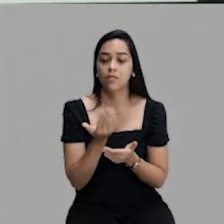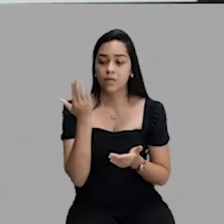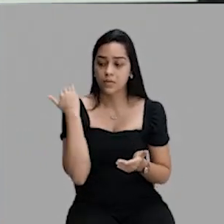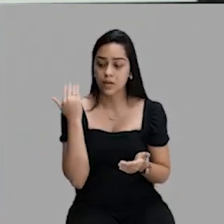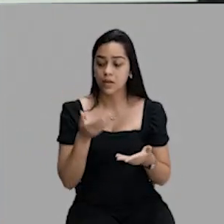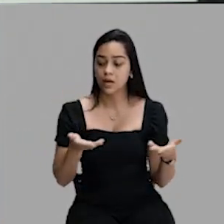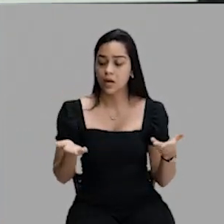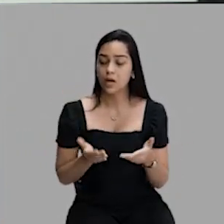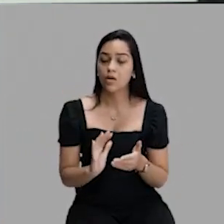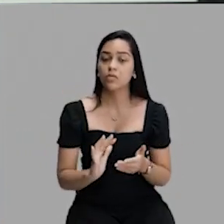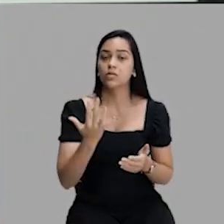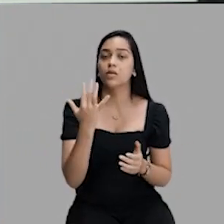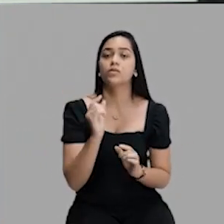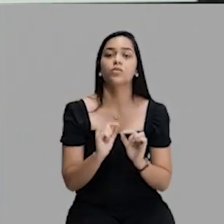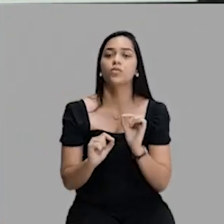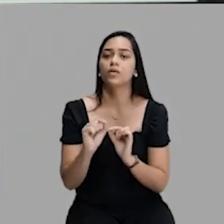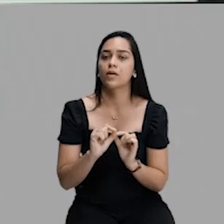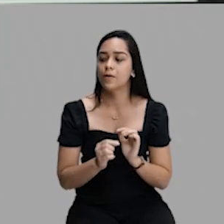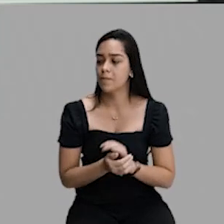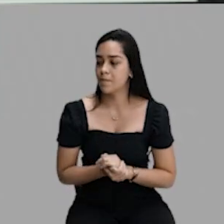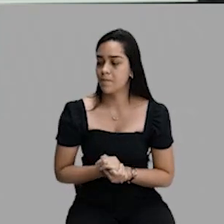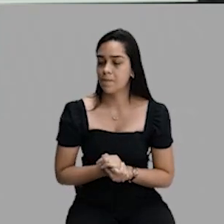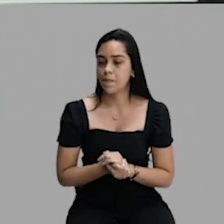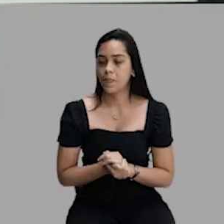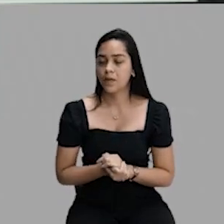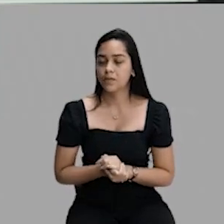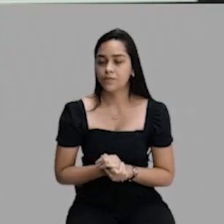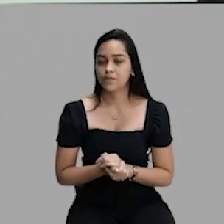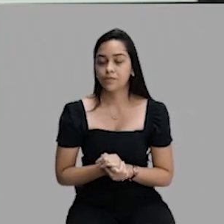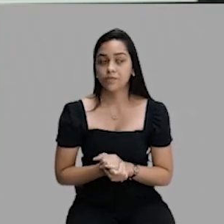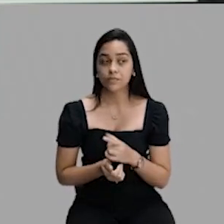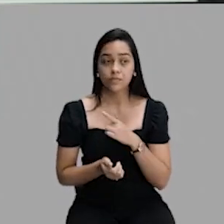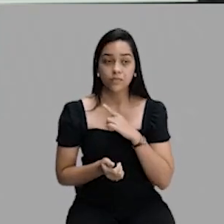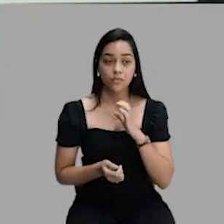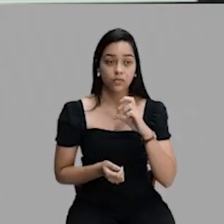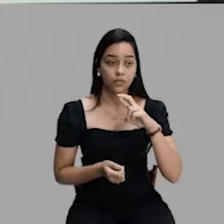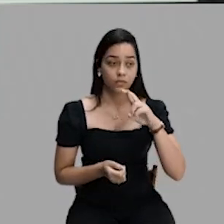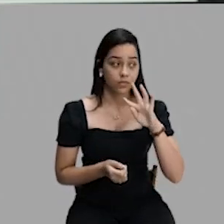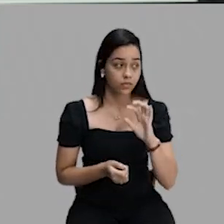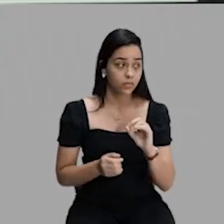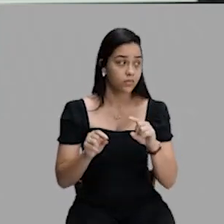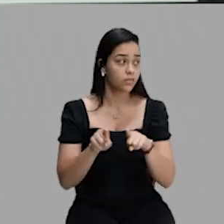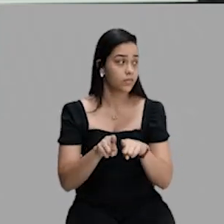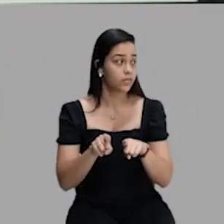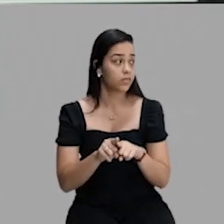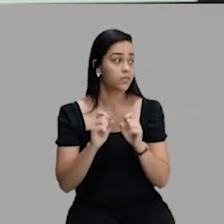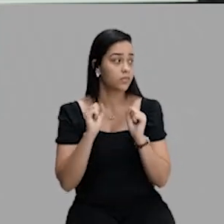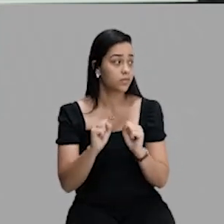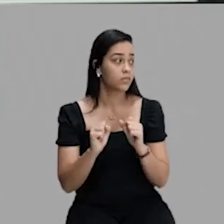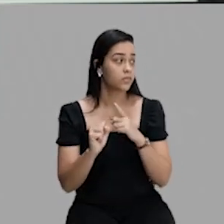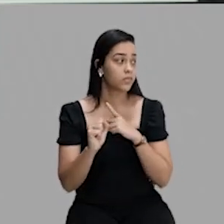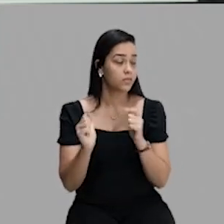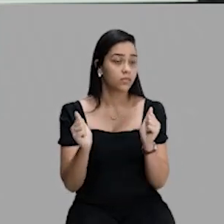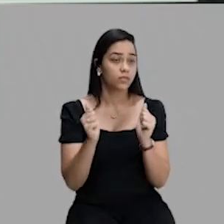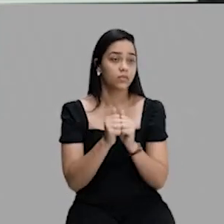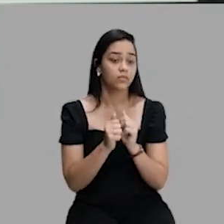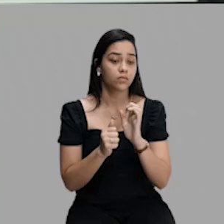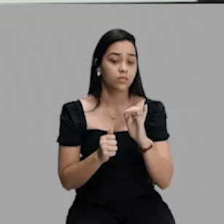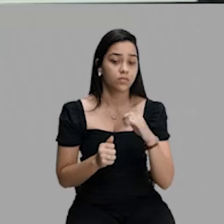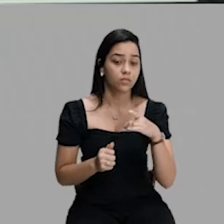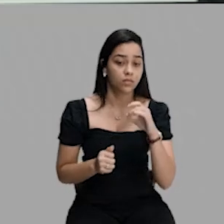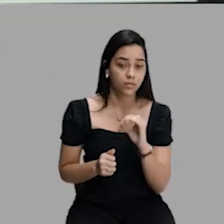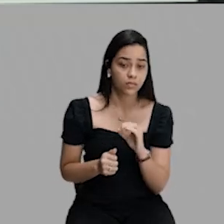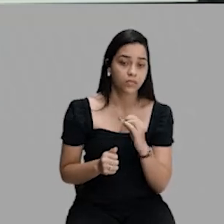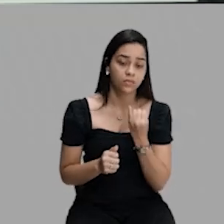passada. Acontece que nem sempre esse centro da elipse ela coincide com o centro dos